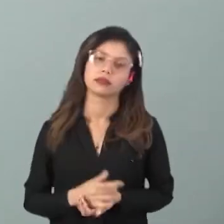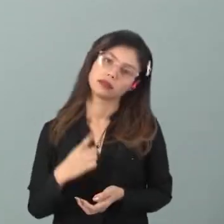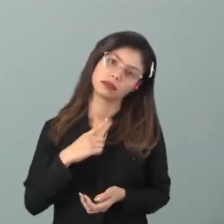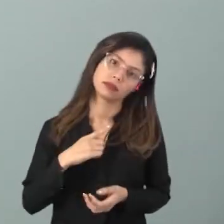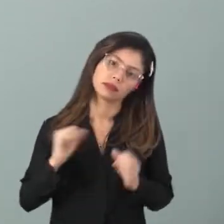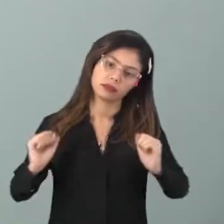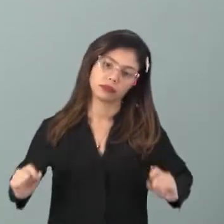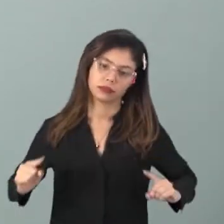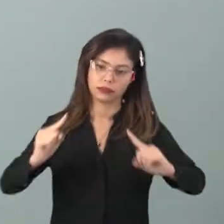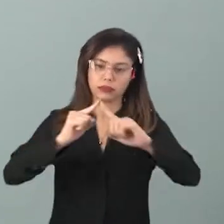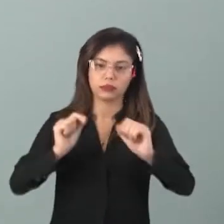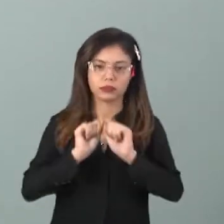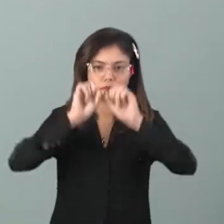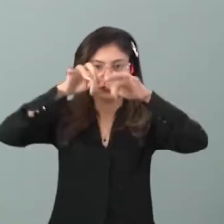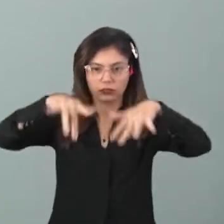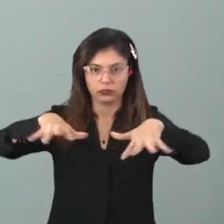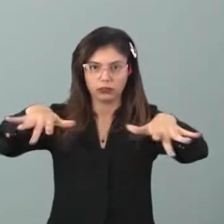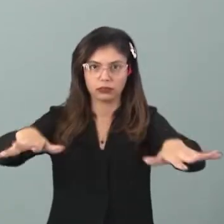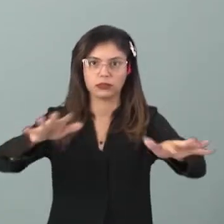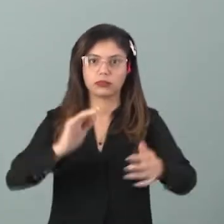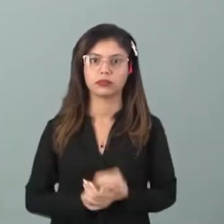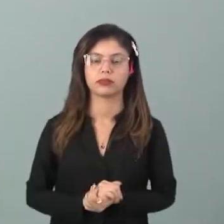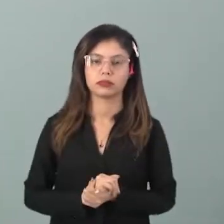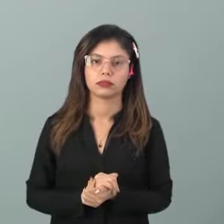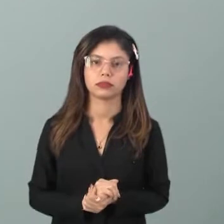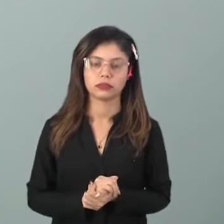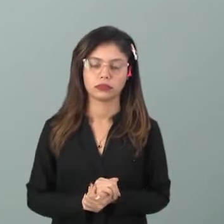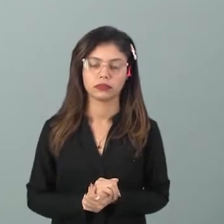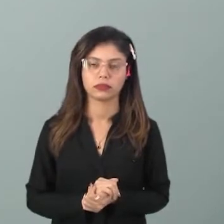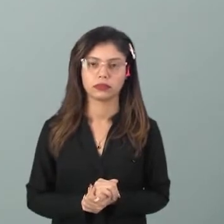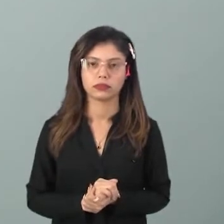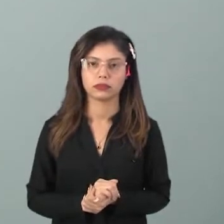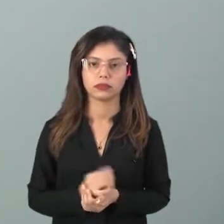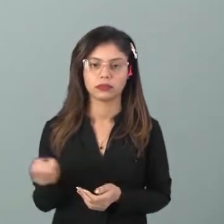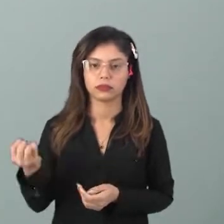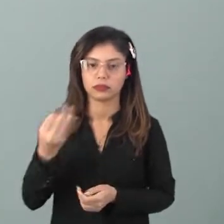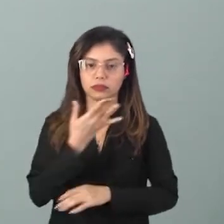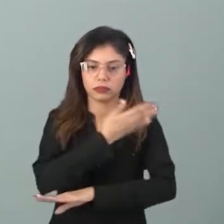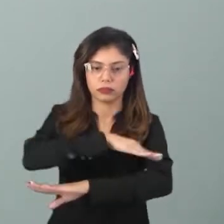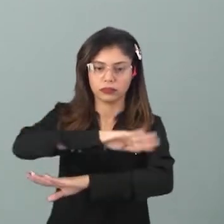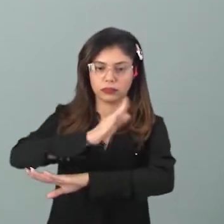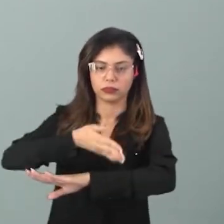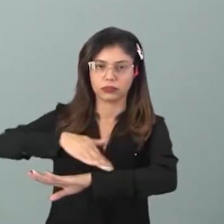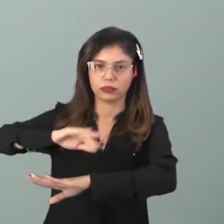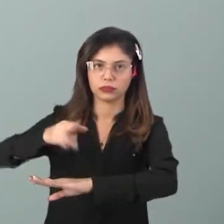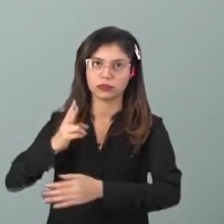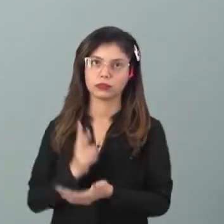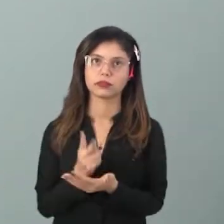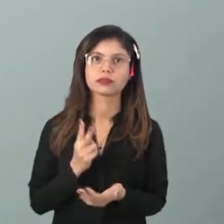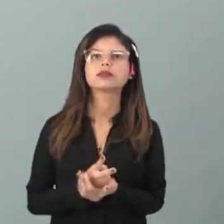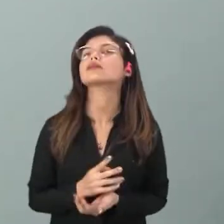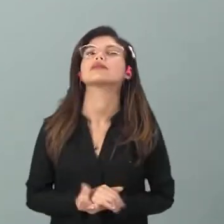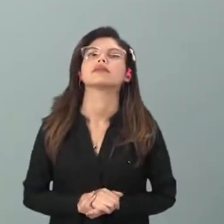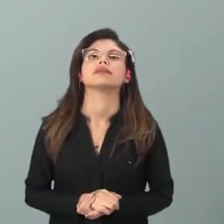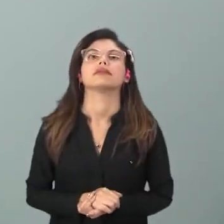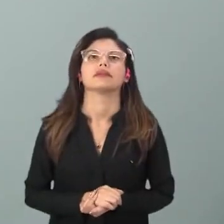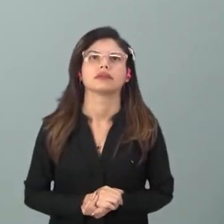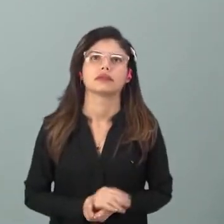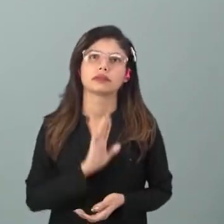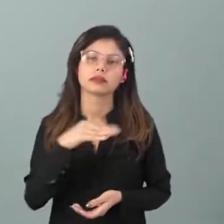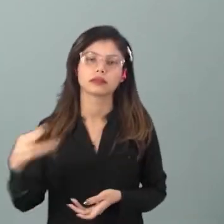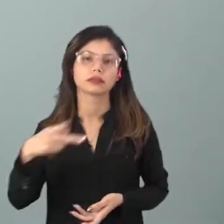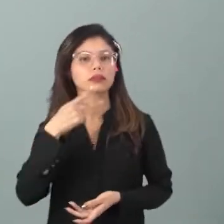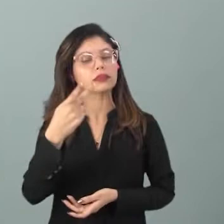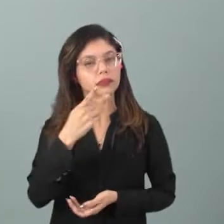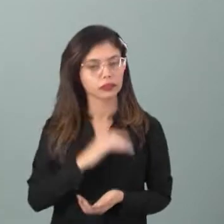ações do vulcanismo e também vamos ter a edificação, né, de novas montanhas a todos os momentos. E aí, quando a gente